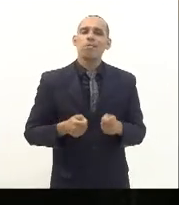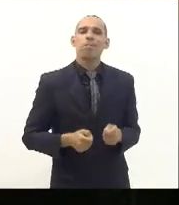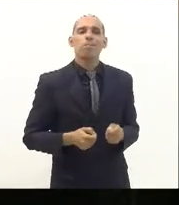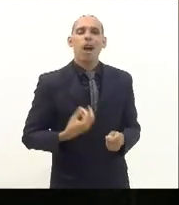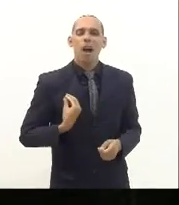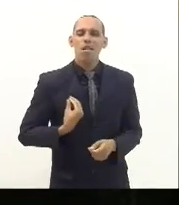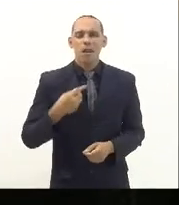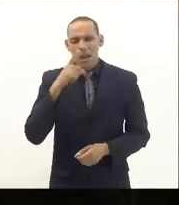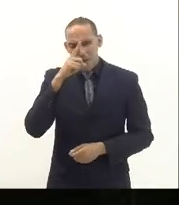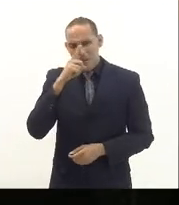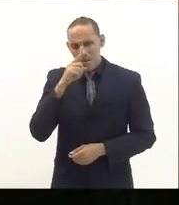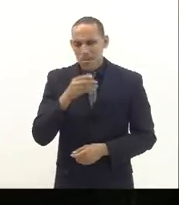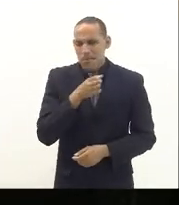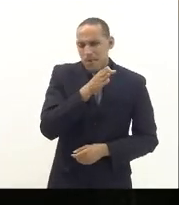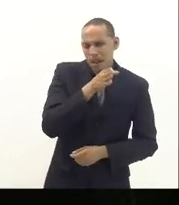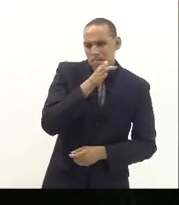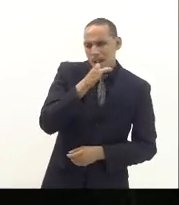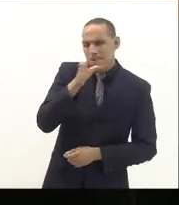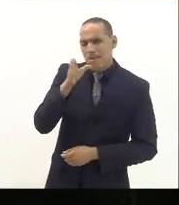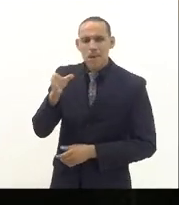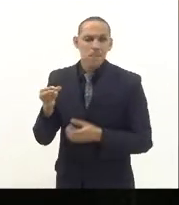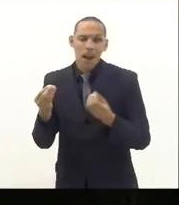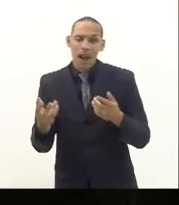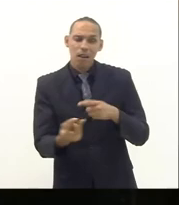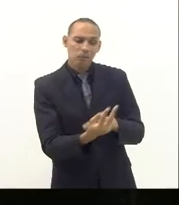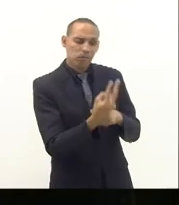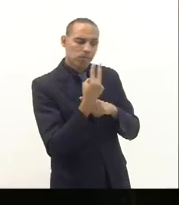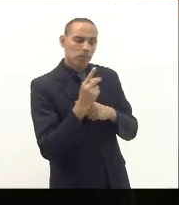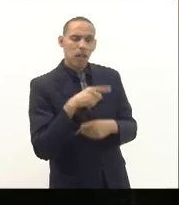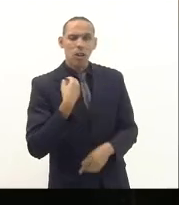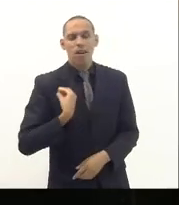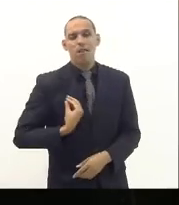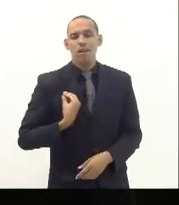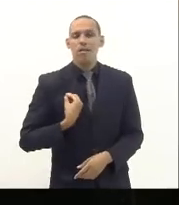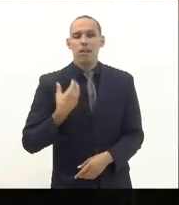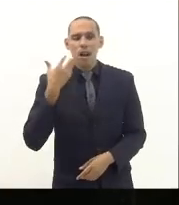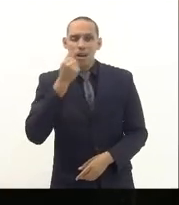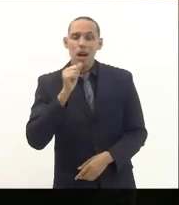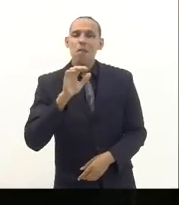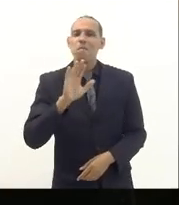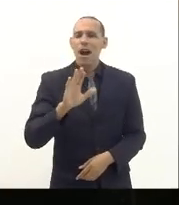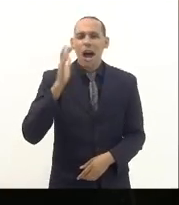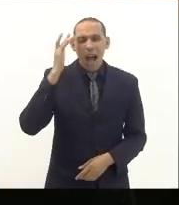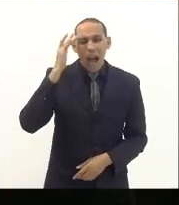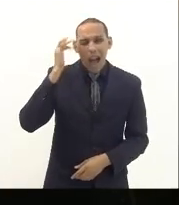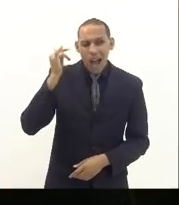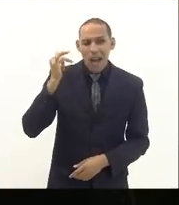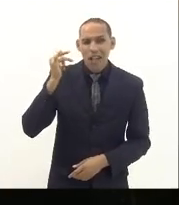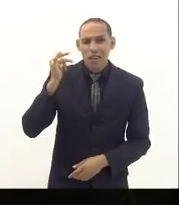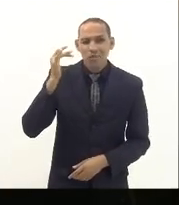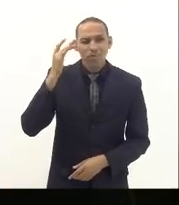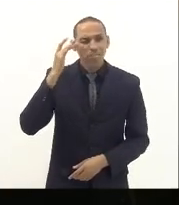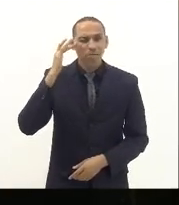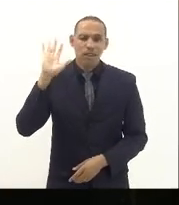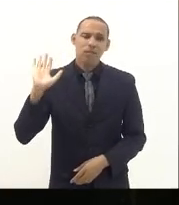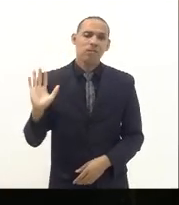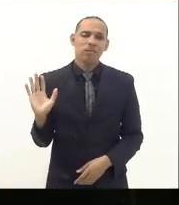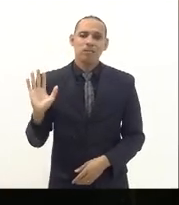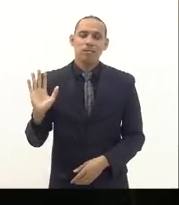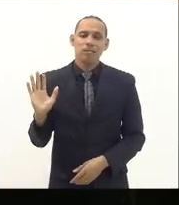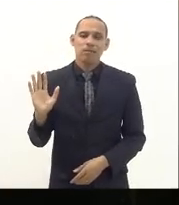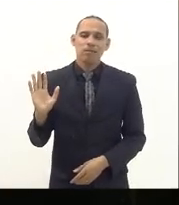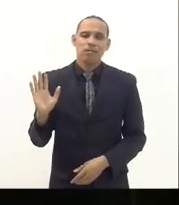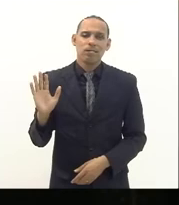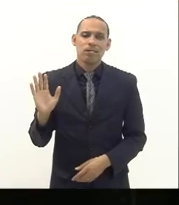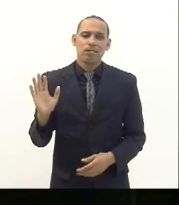colocando as suas vidas em risco pelas nossas vidas mas o dia do amanhã Nós não sabemos